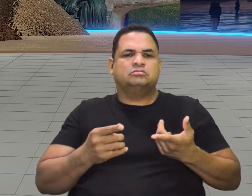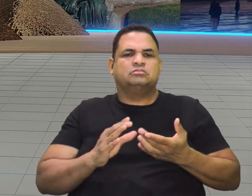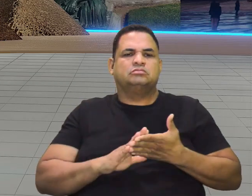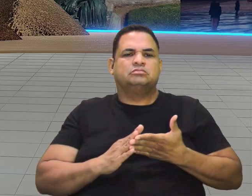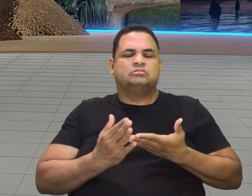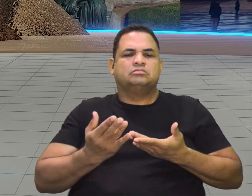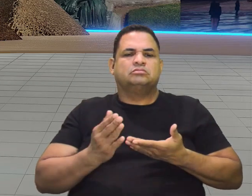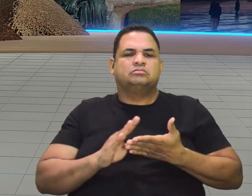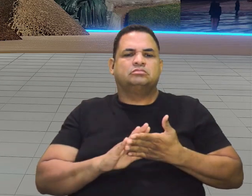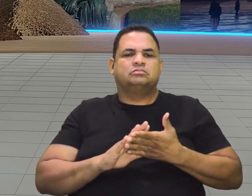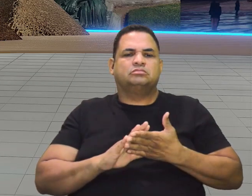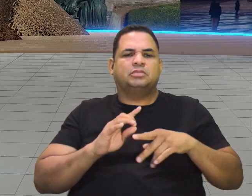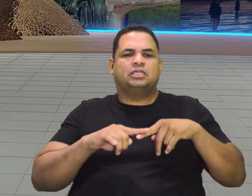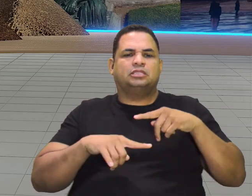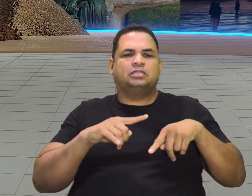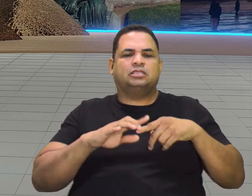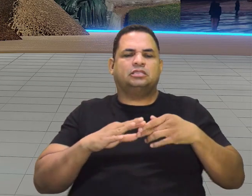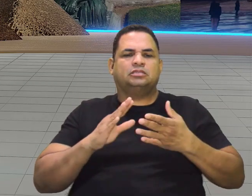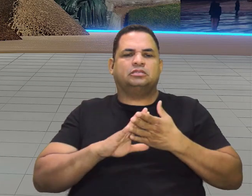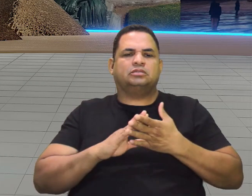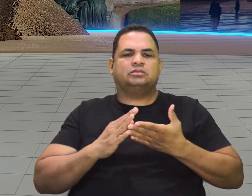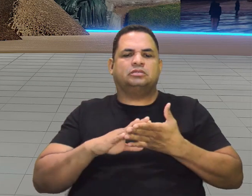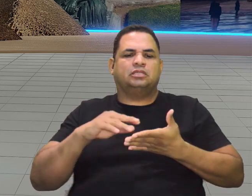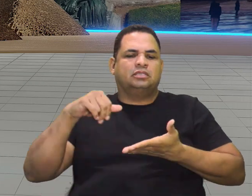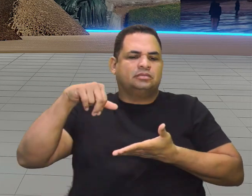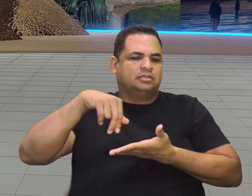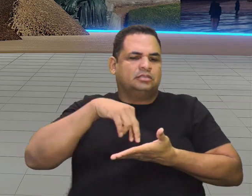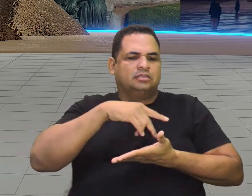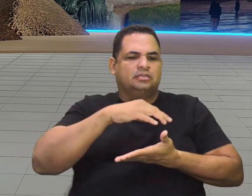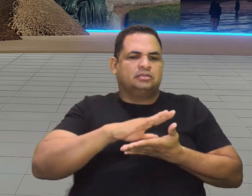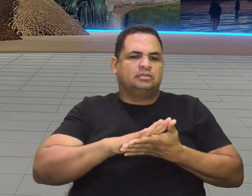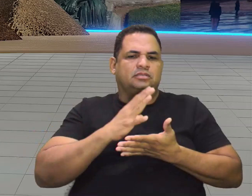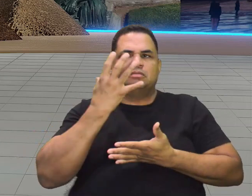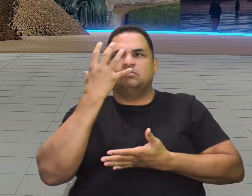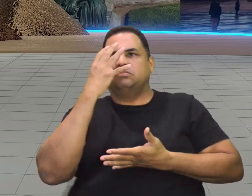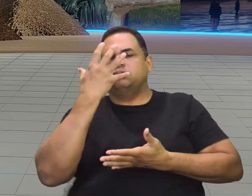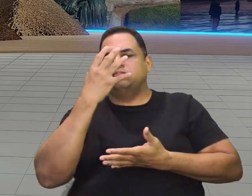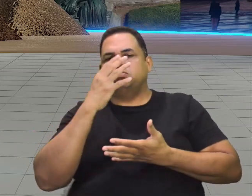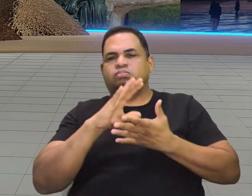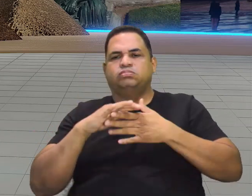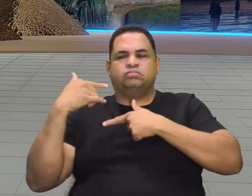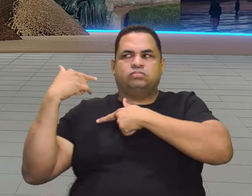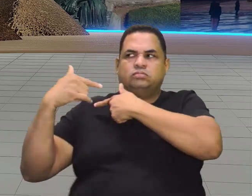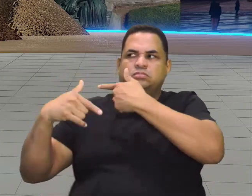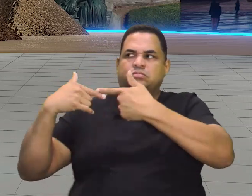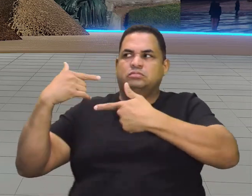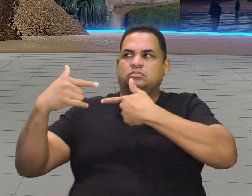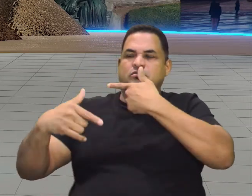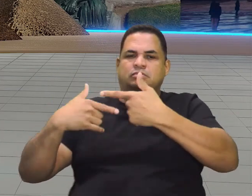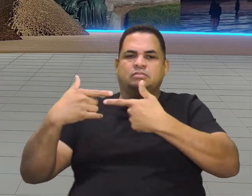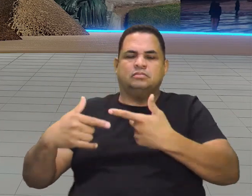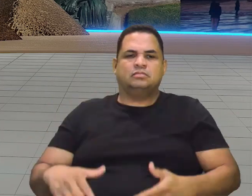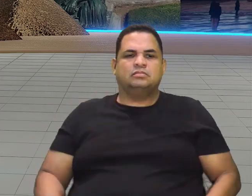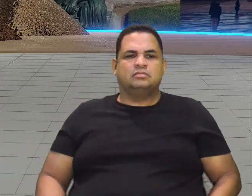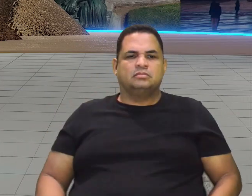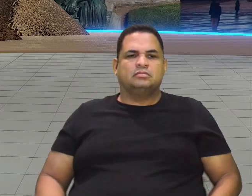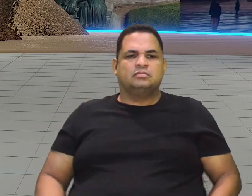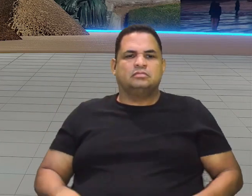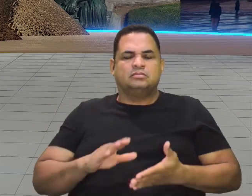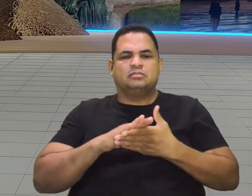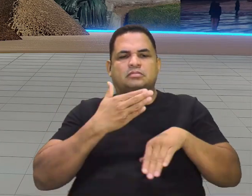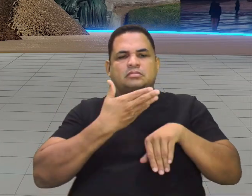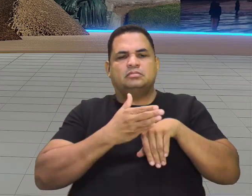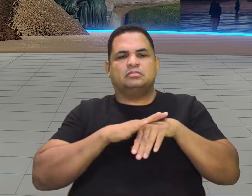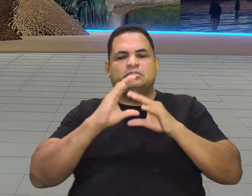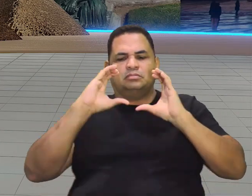da humanidade. Agora as danças, folclore, as tradições, as práticas,